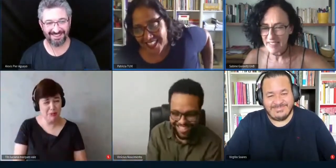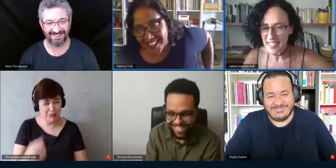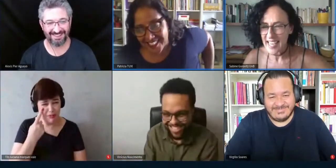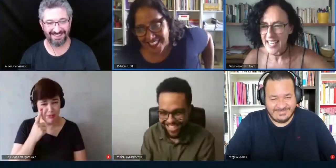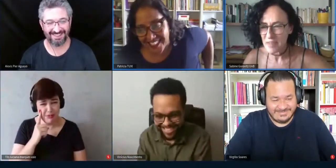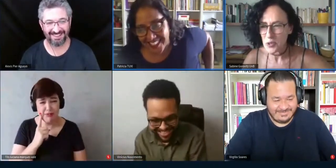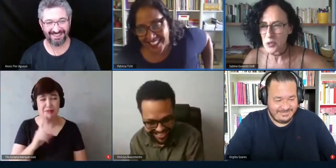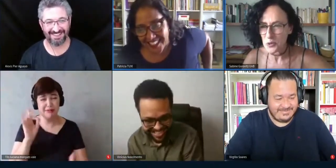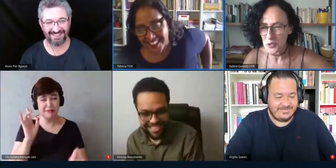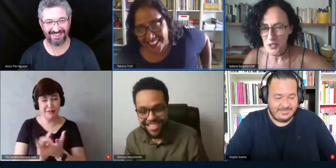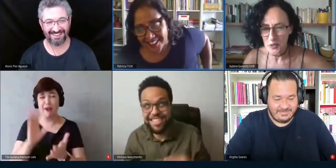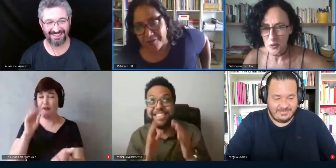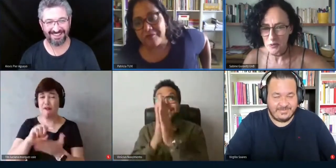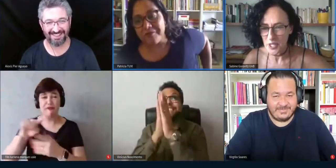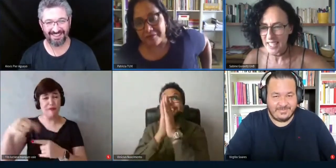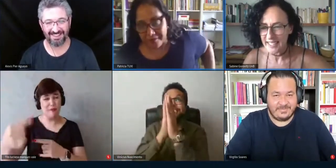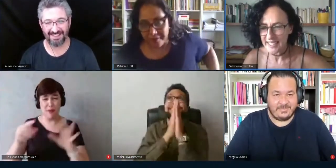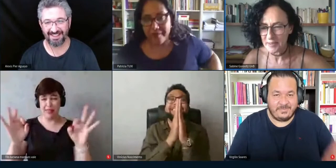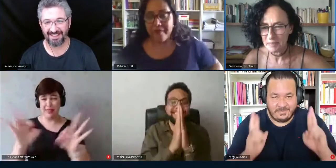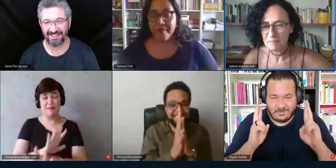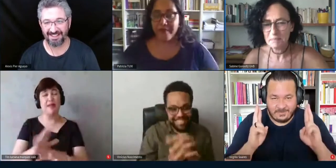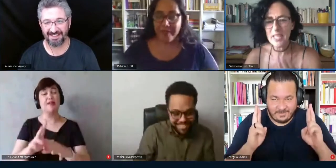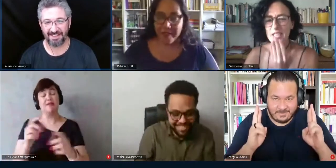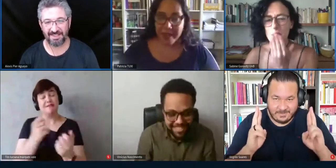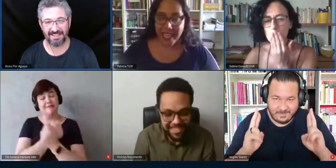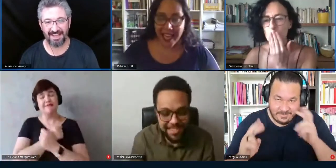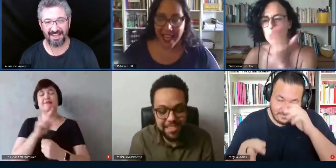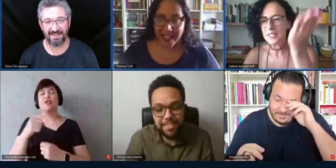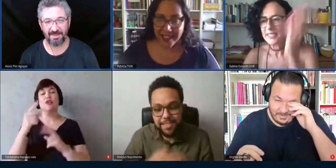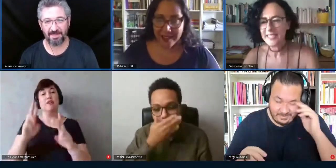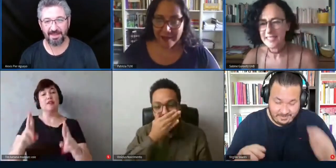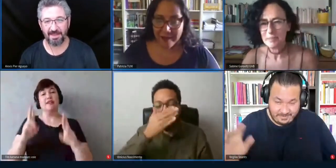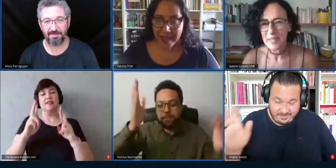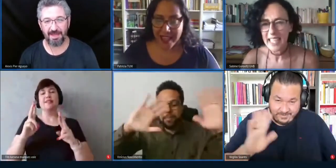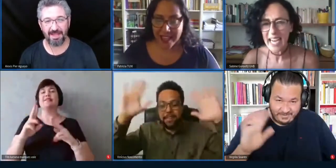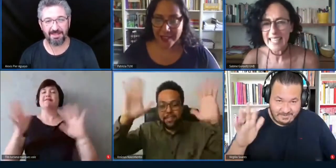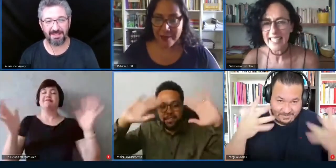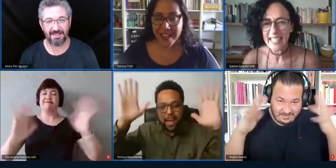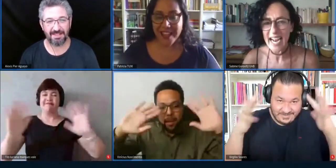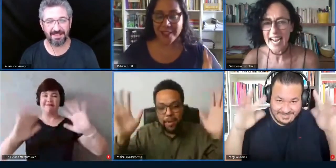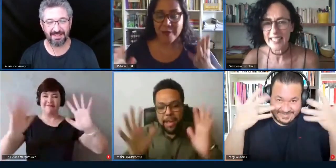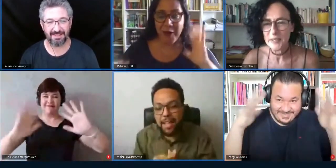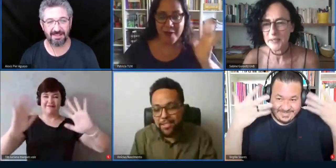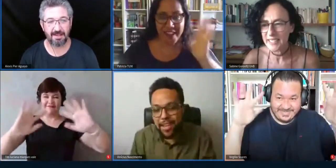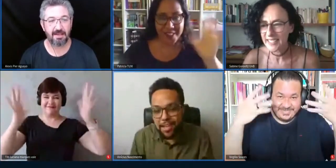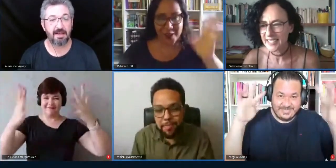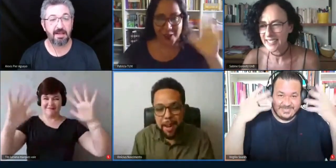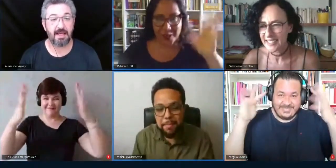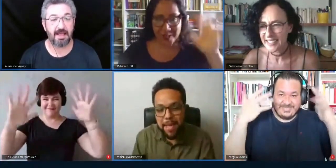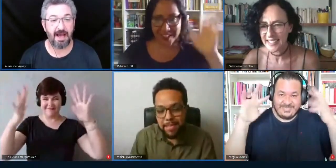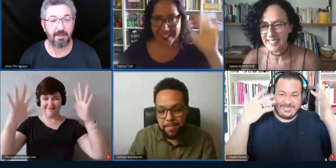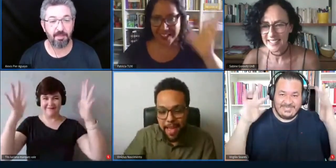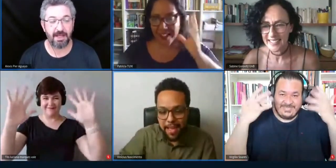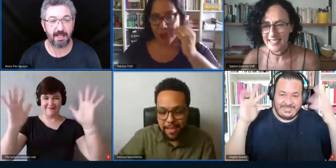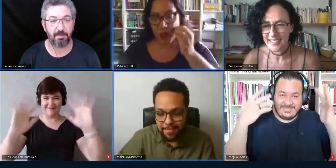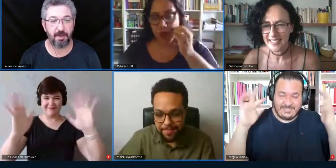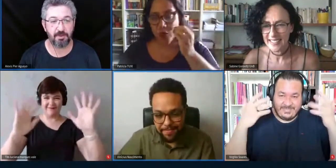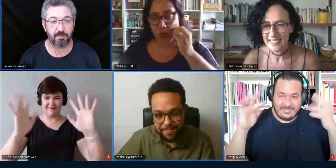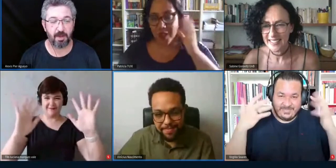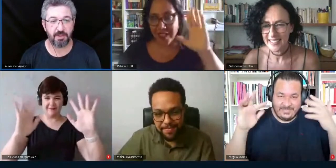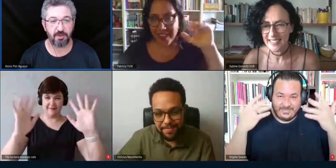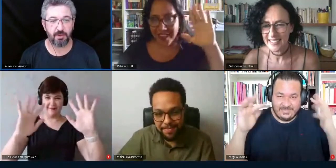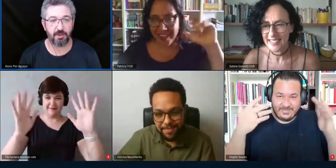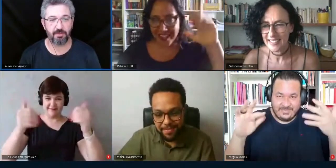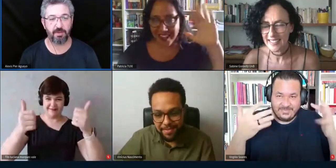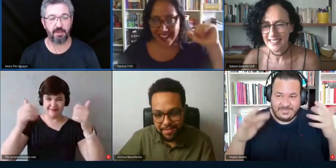estaremos juntos de novo, gente. Um beijo. Deus quiser. Obrigado, gente. Parabéns. Ricardo, obrigado